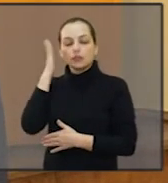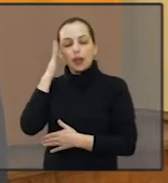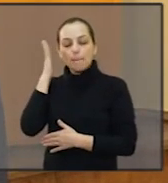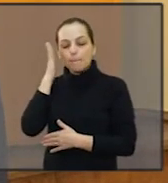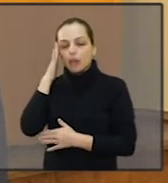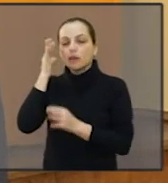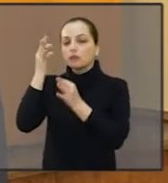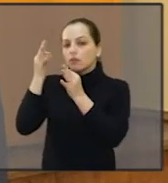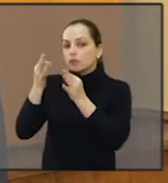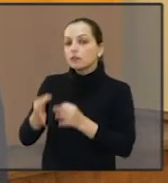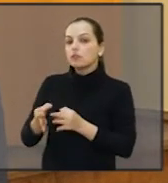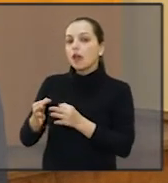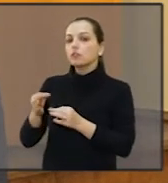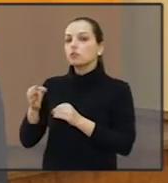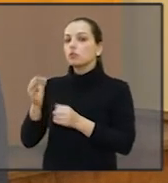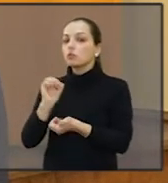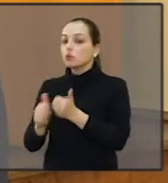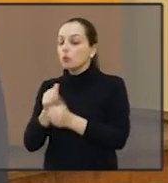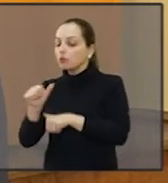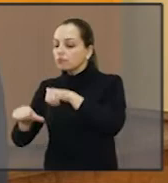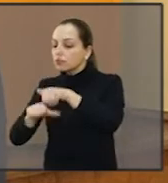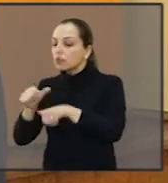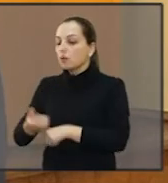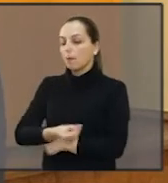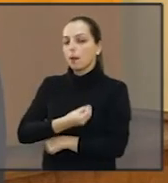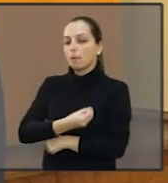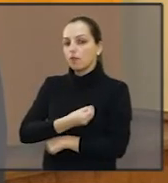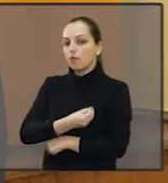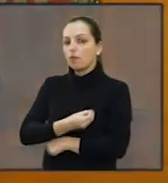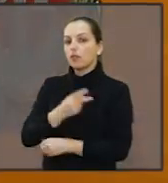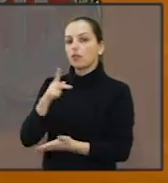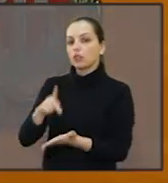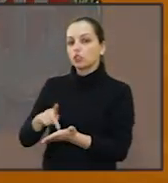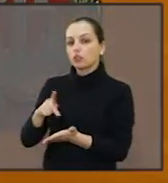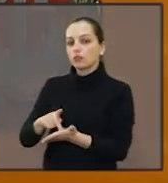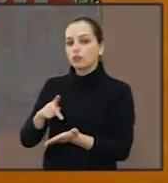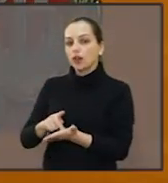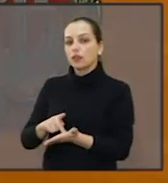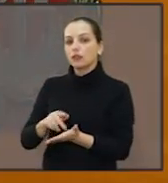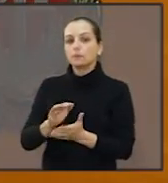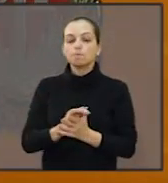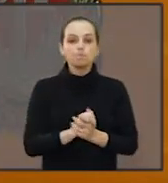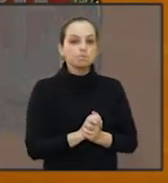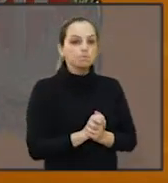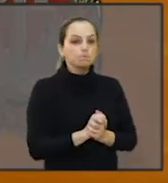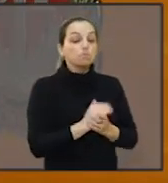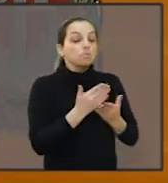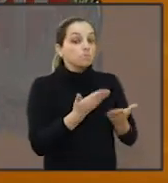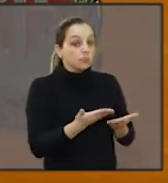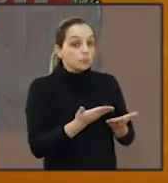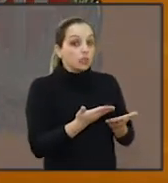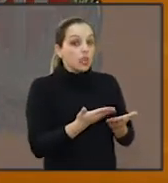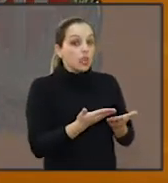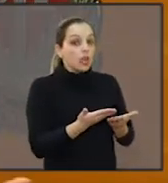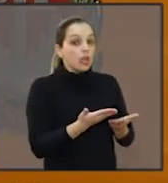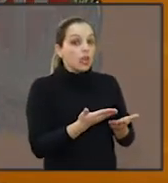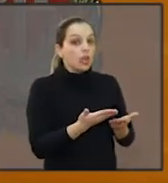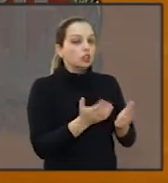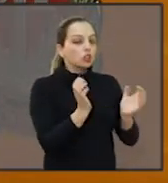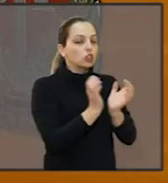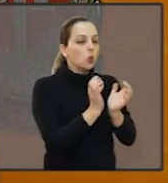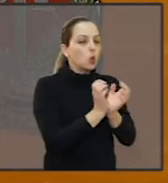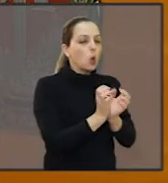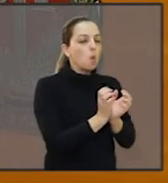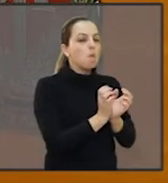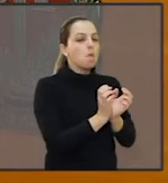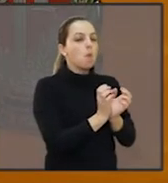e sabia que isso daí ia transformar a minha vida, né? Eu vejo a mesma coisa, tua mãe. Tinha muita sabedoria. E aí você foi